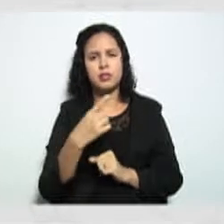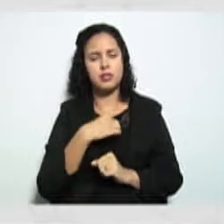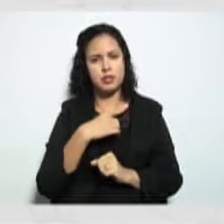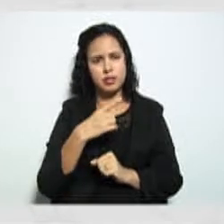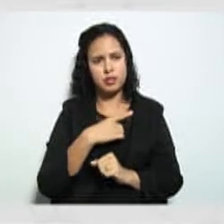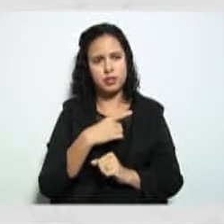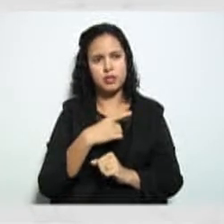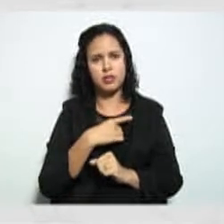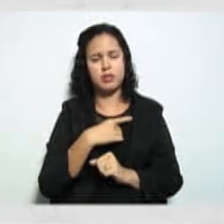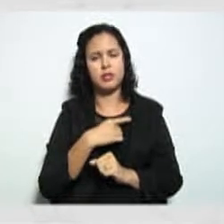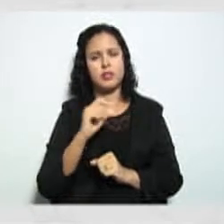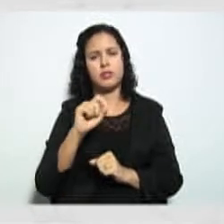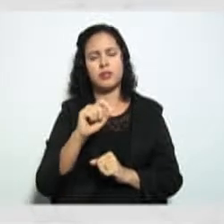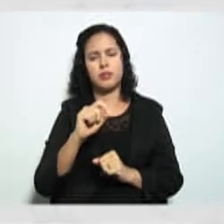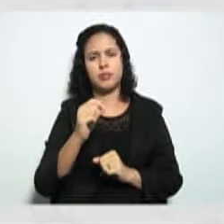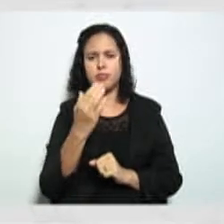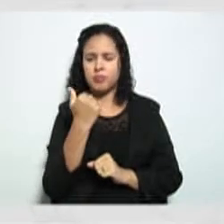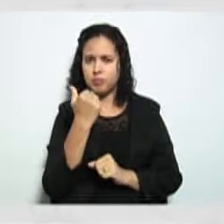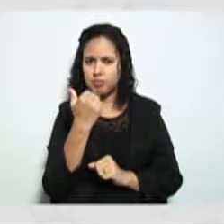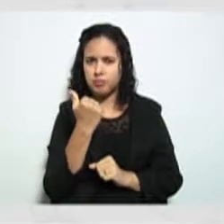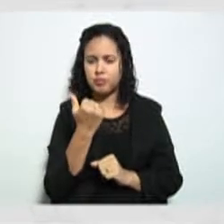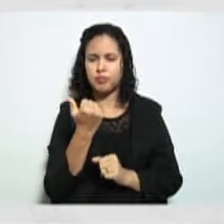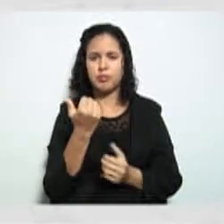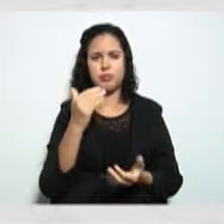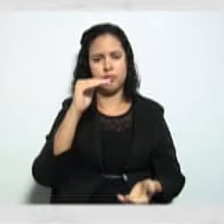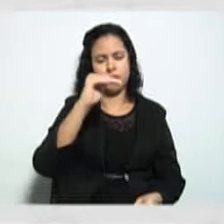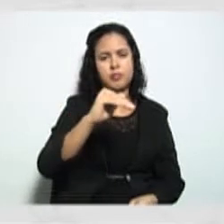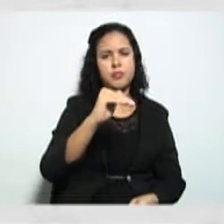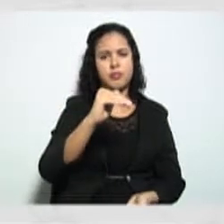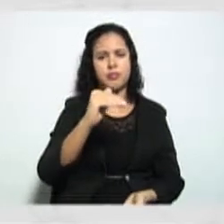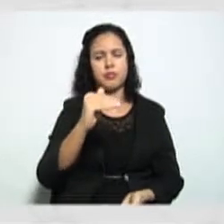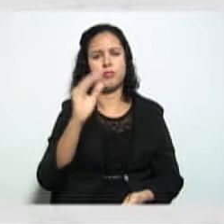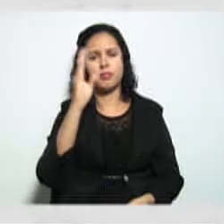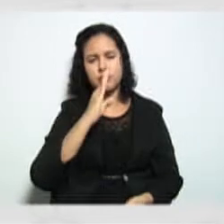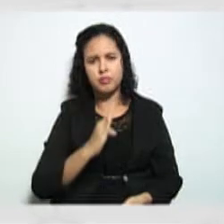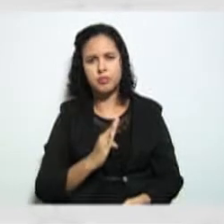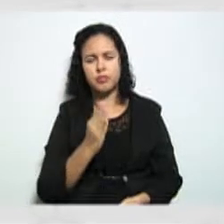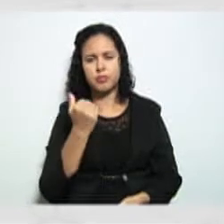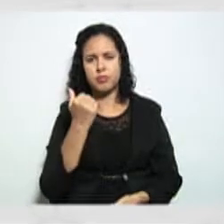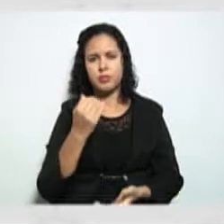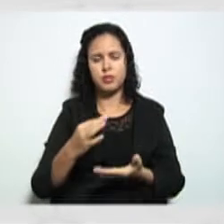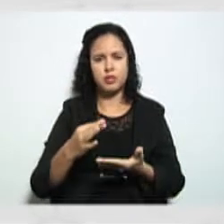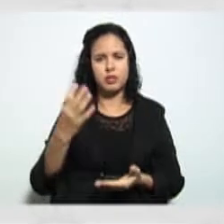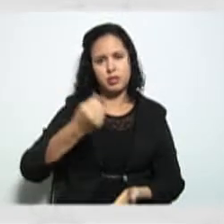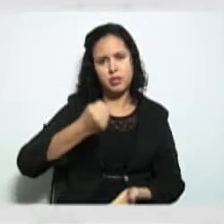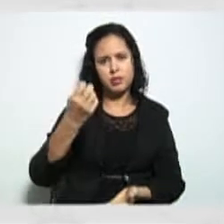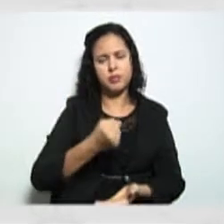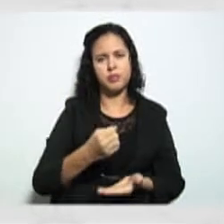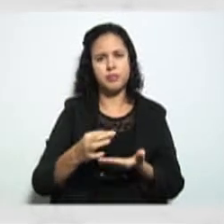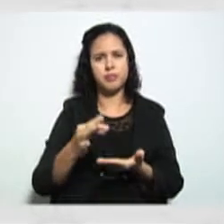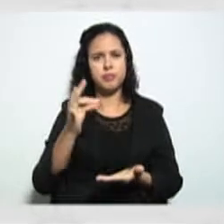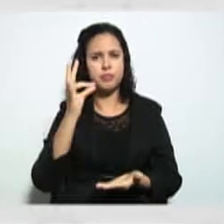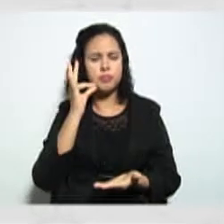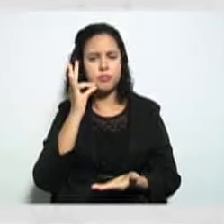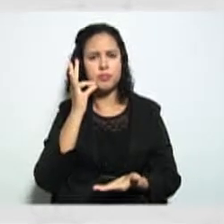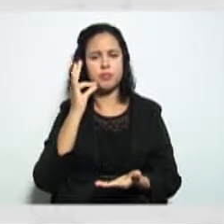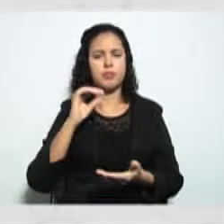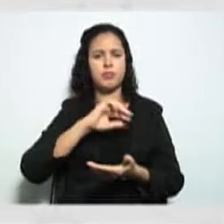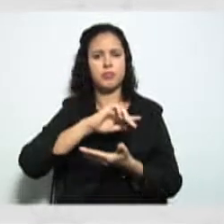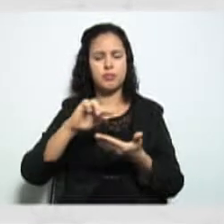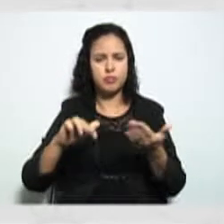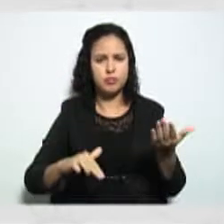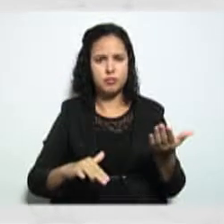mais consome, como normalmente nossa cesta básica brasileira, o leite, o café, arroz, feijão, os legumes de